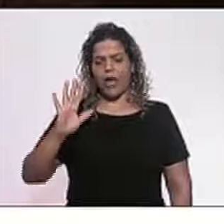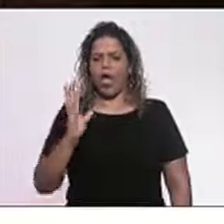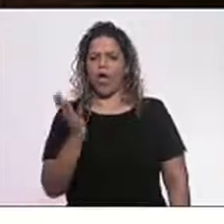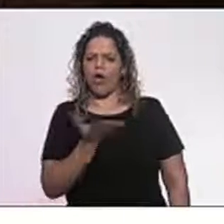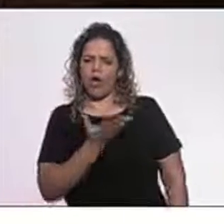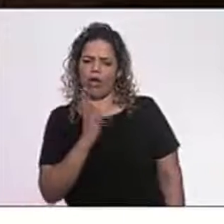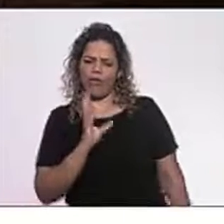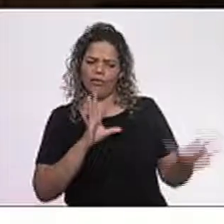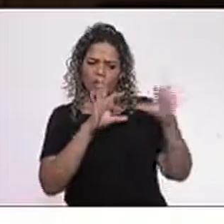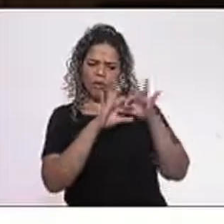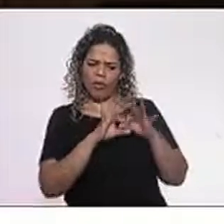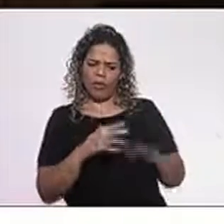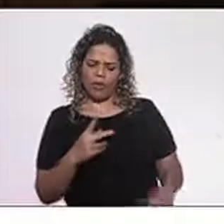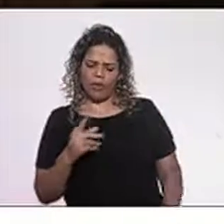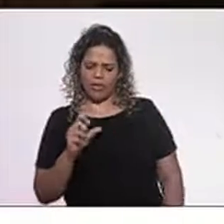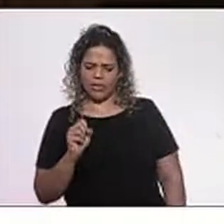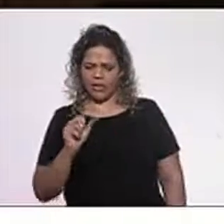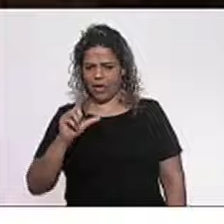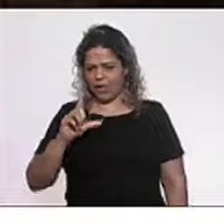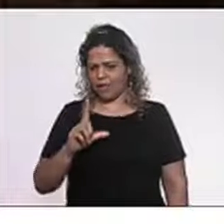Agora, vincular o PSL,